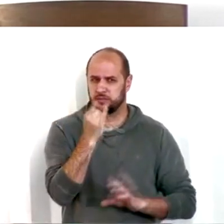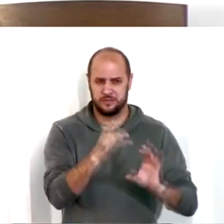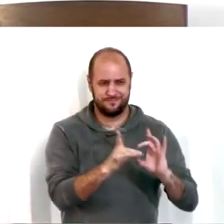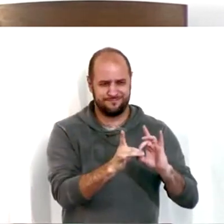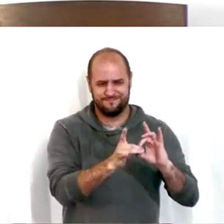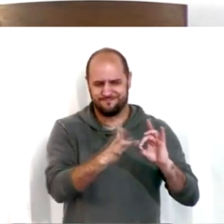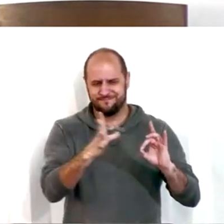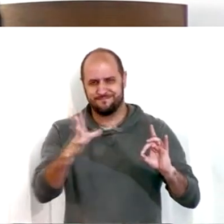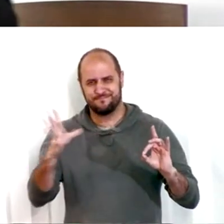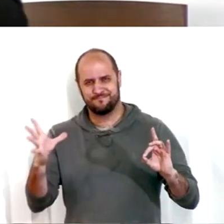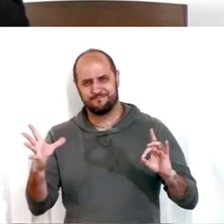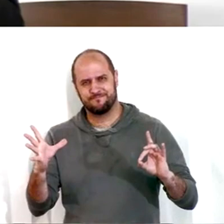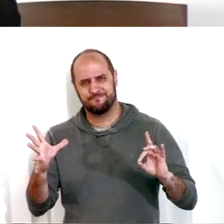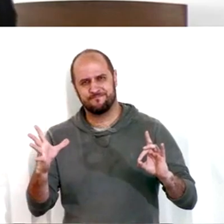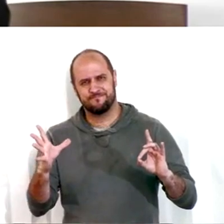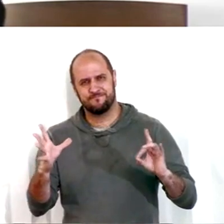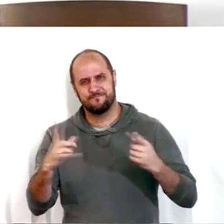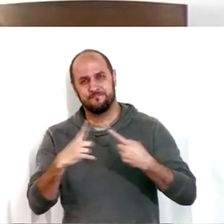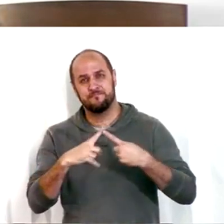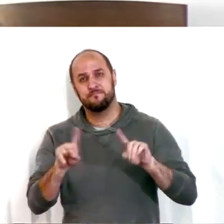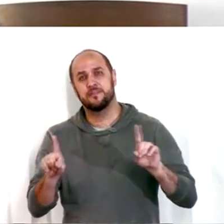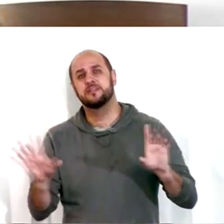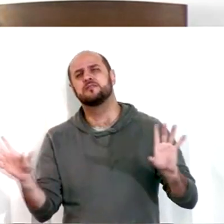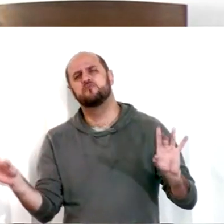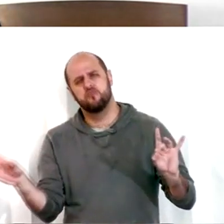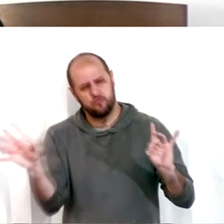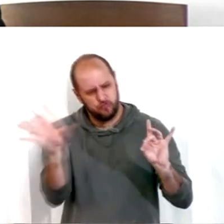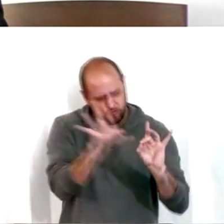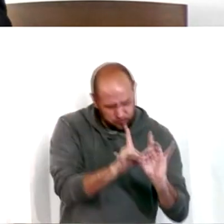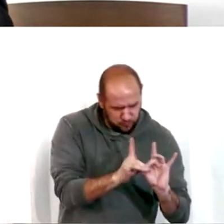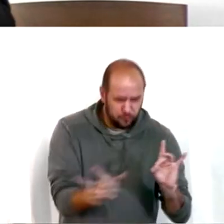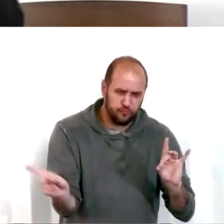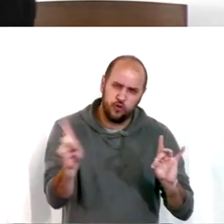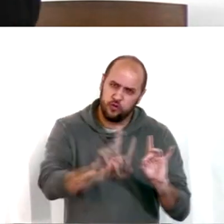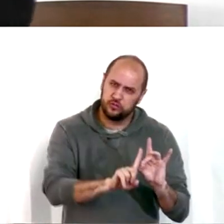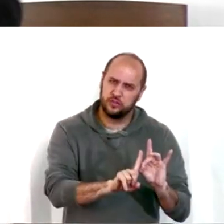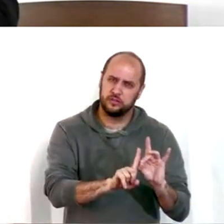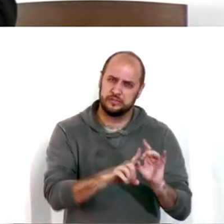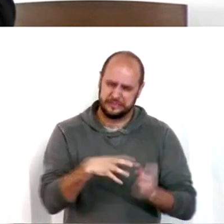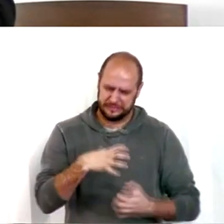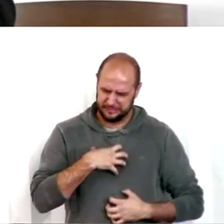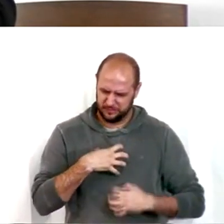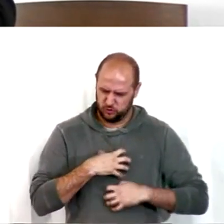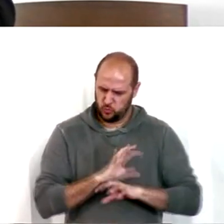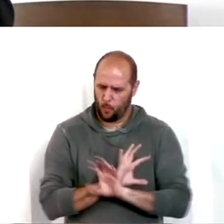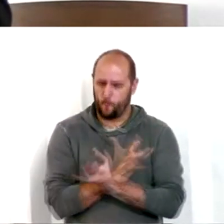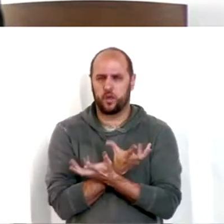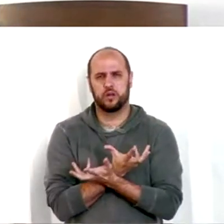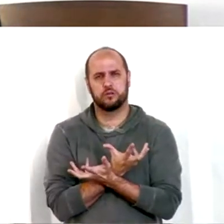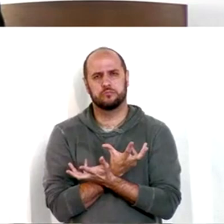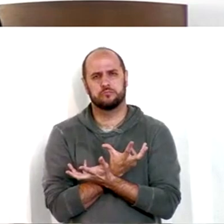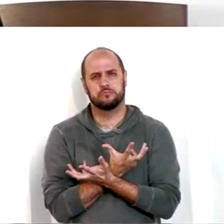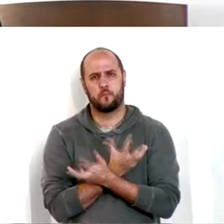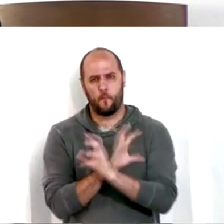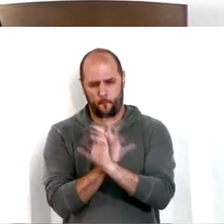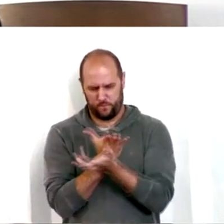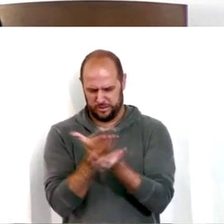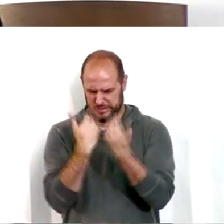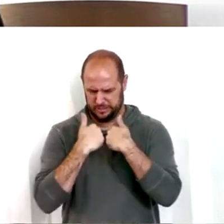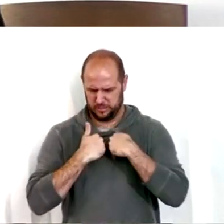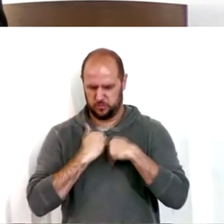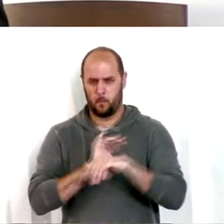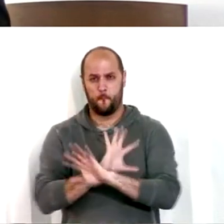prometida. E você voltou vazia de Moabe. Vazia por dentro e vazia por